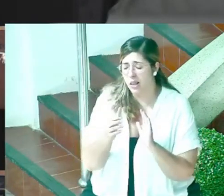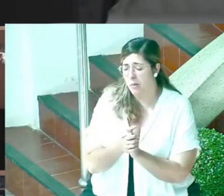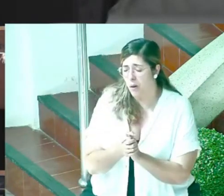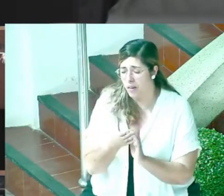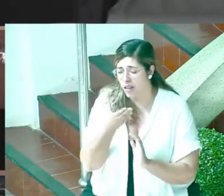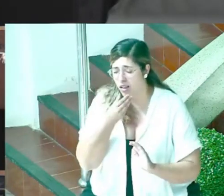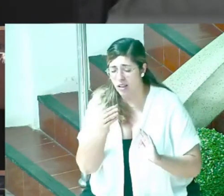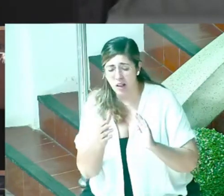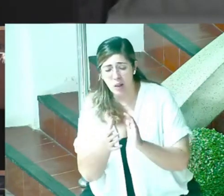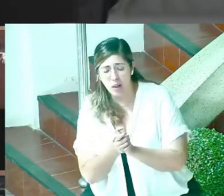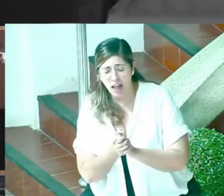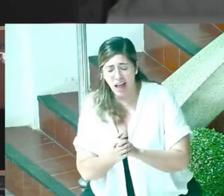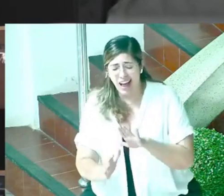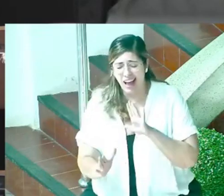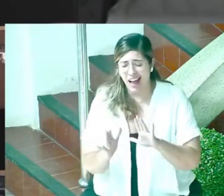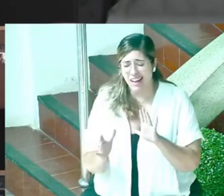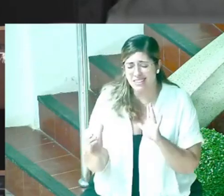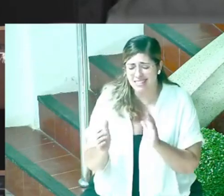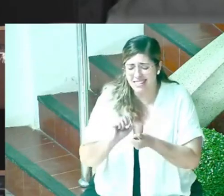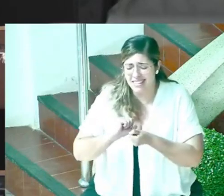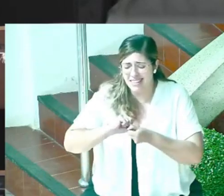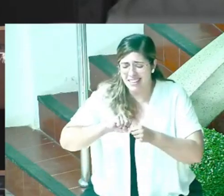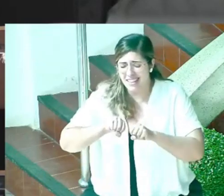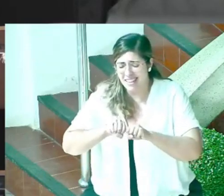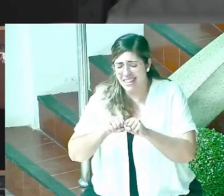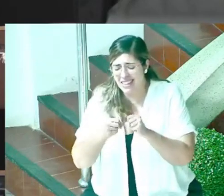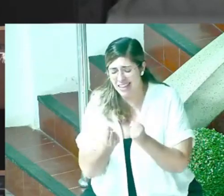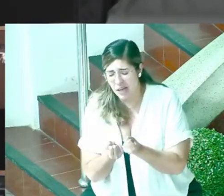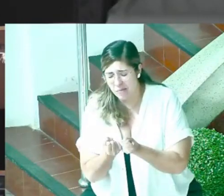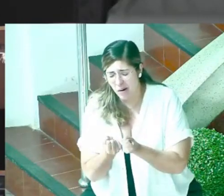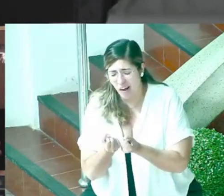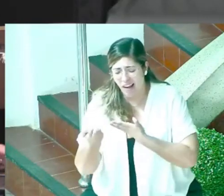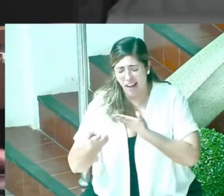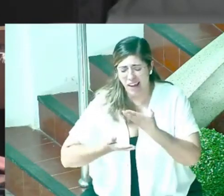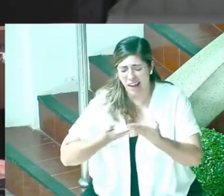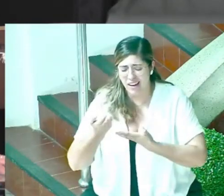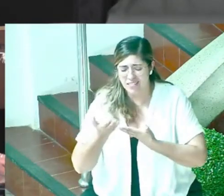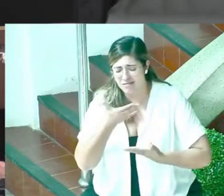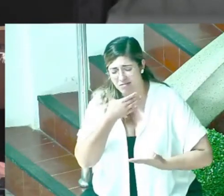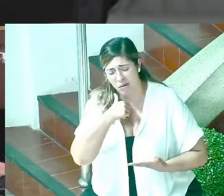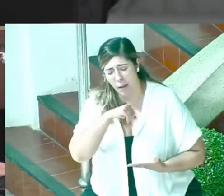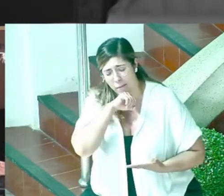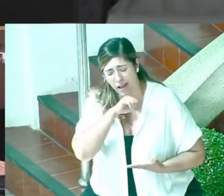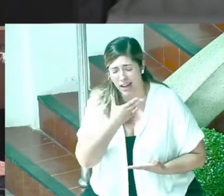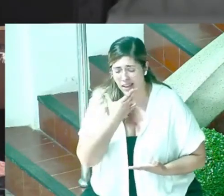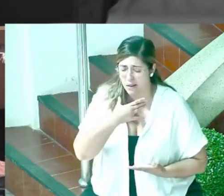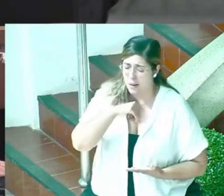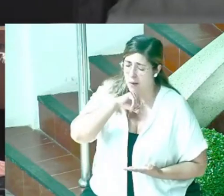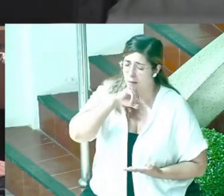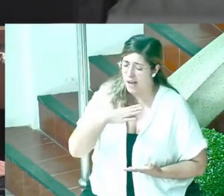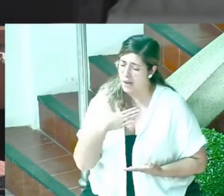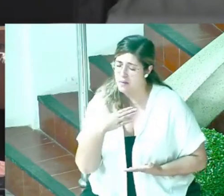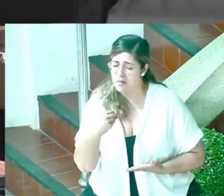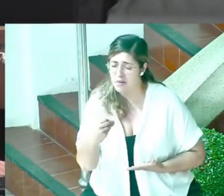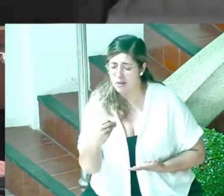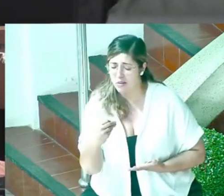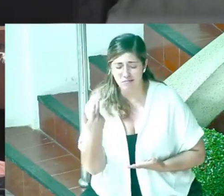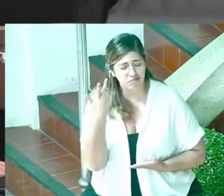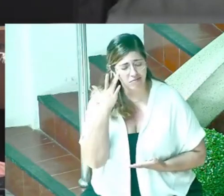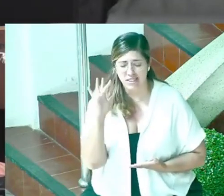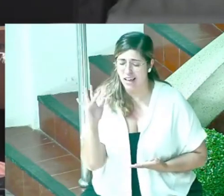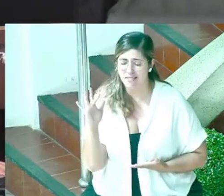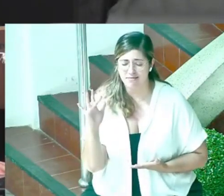em relacionamentos, nós pensamos numa dádiva divina, não é verdade? É gostoso. Temos relacionamentos, pessoas que